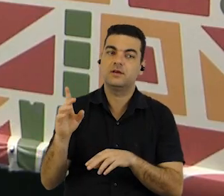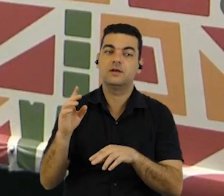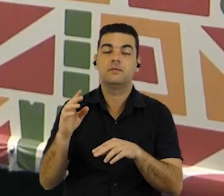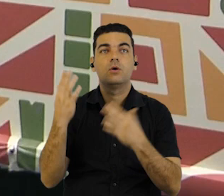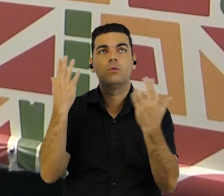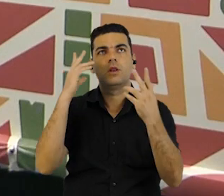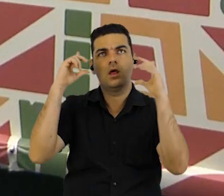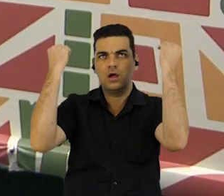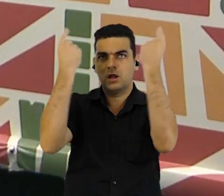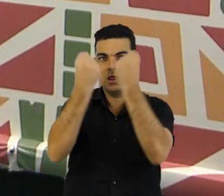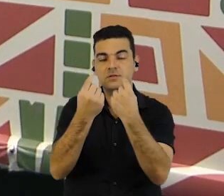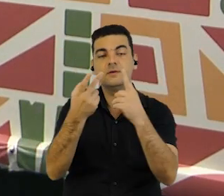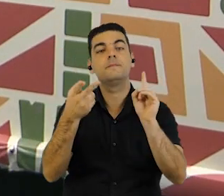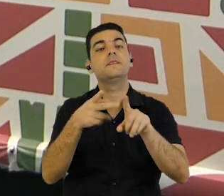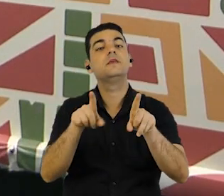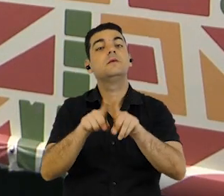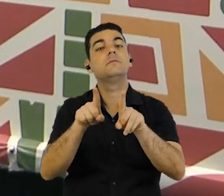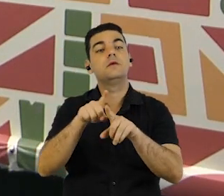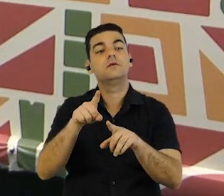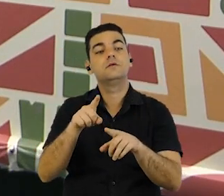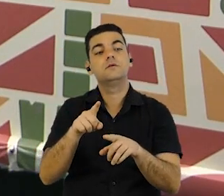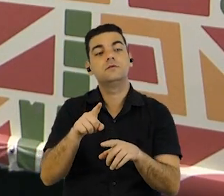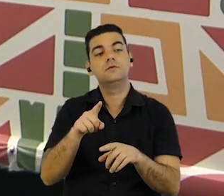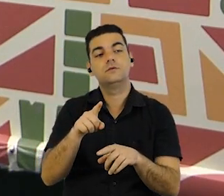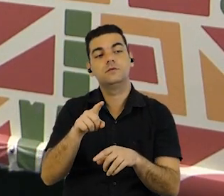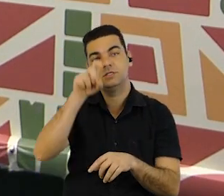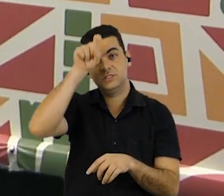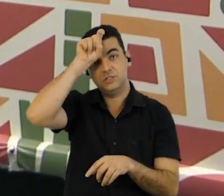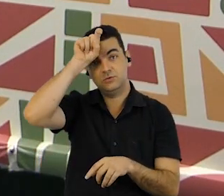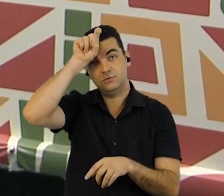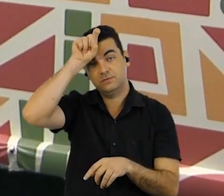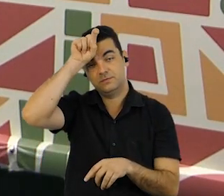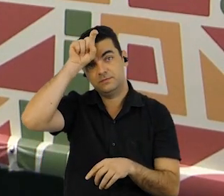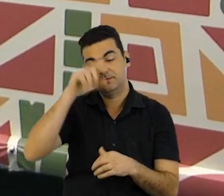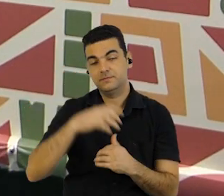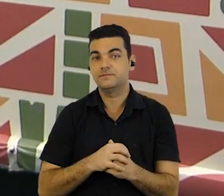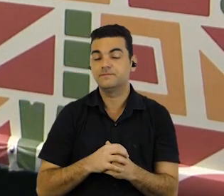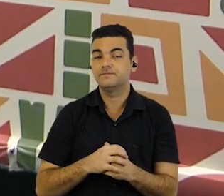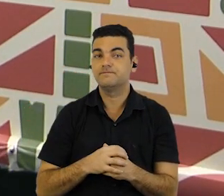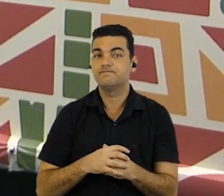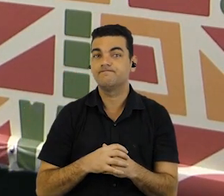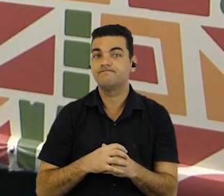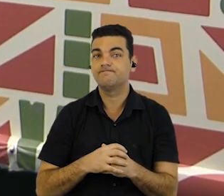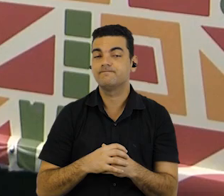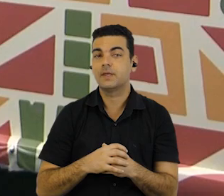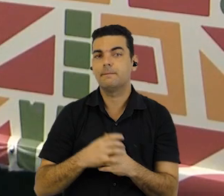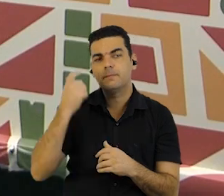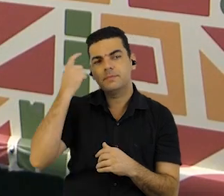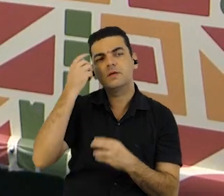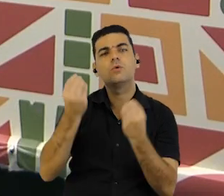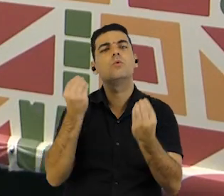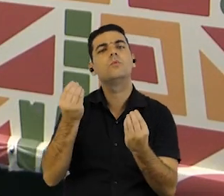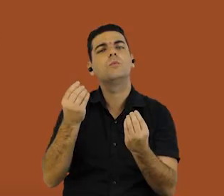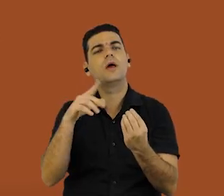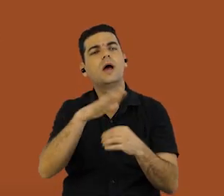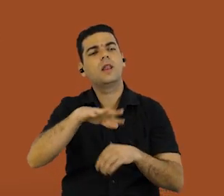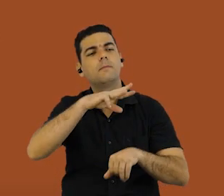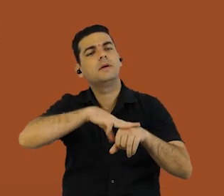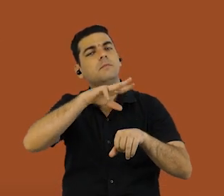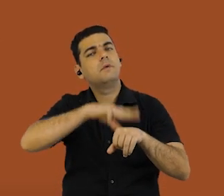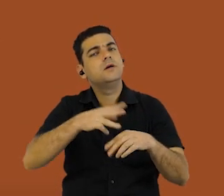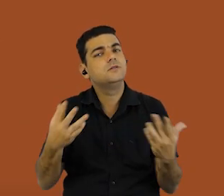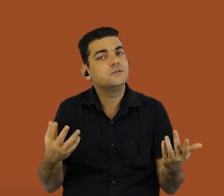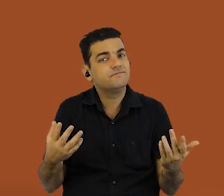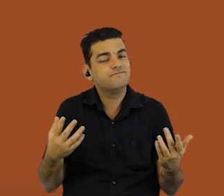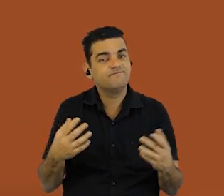a Grécia quanto o Egito para poder pensar o conceito da relação métrica do